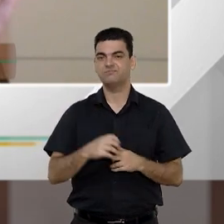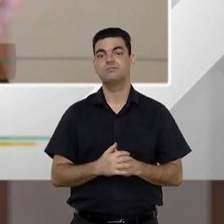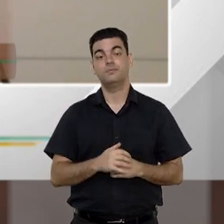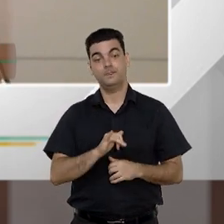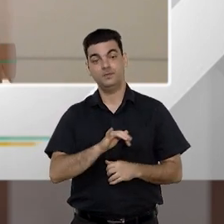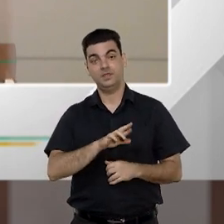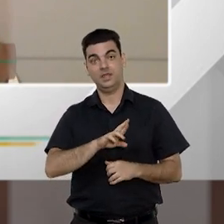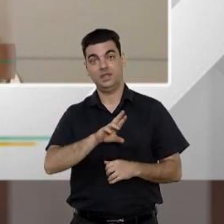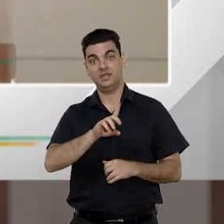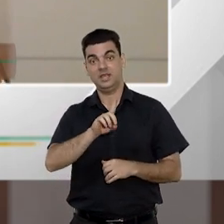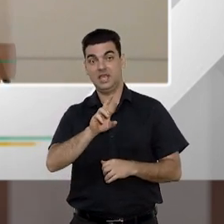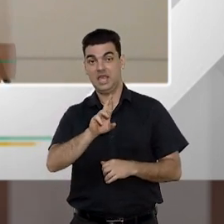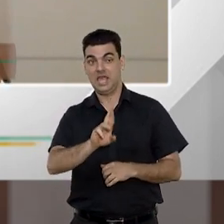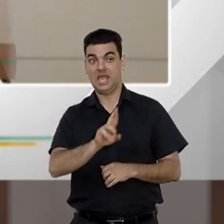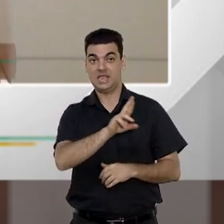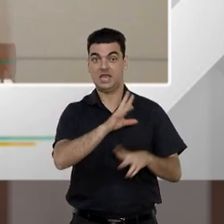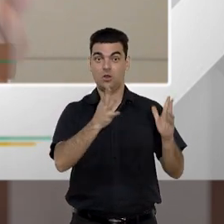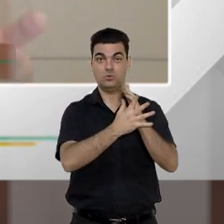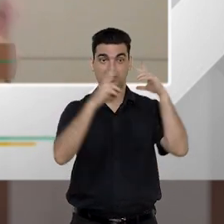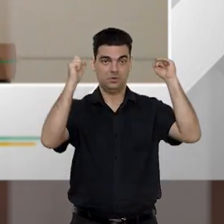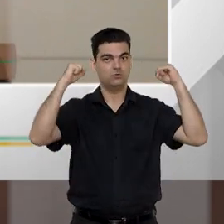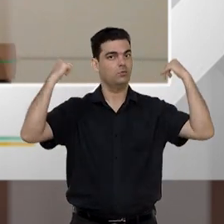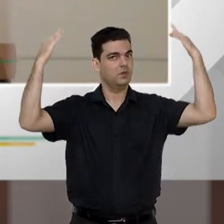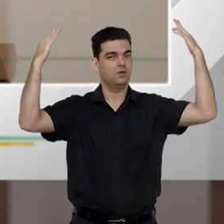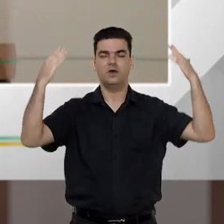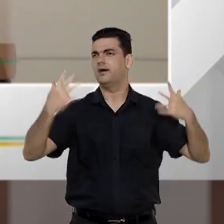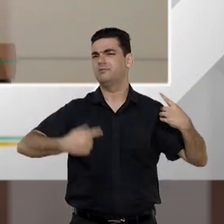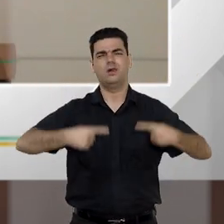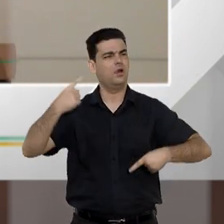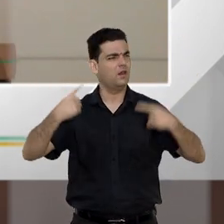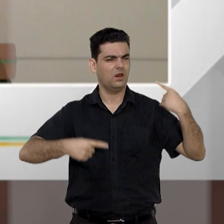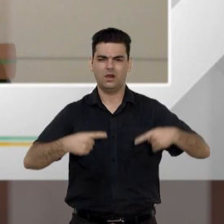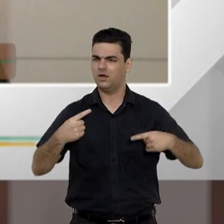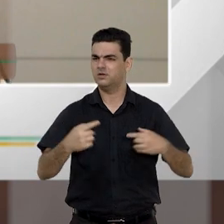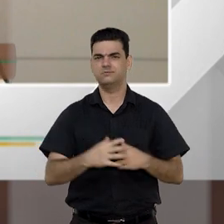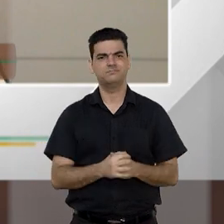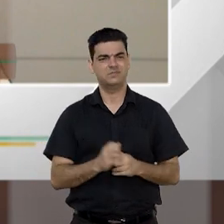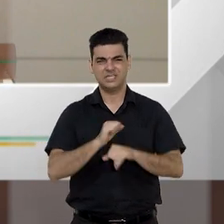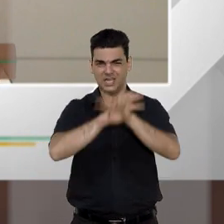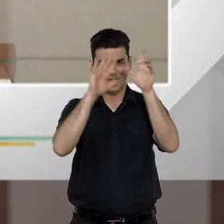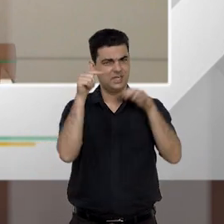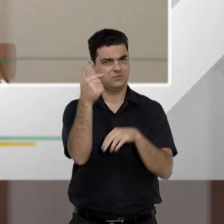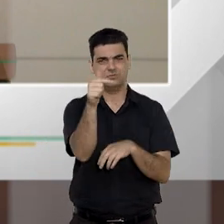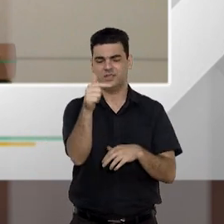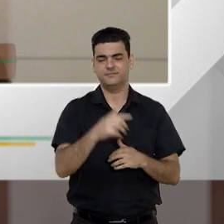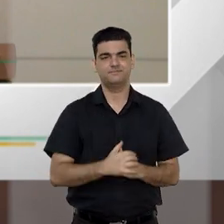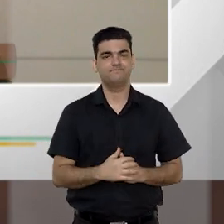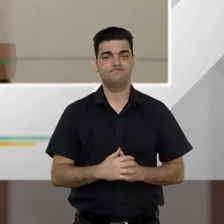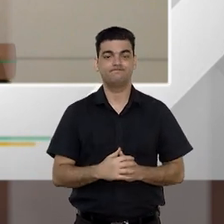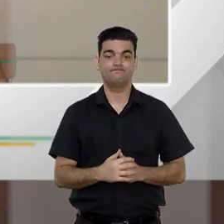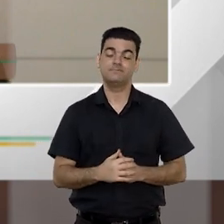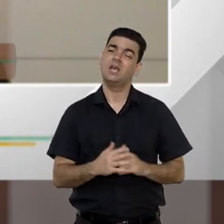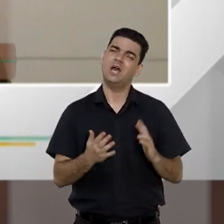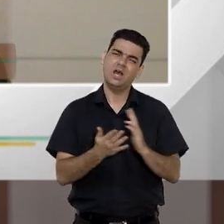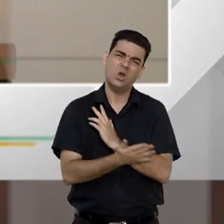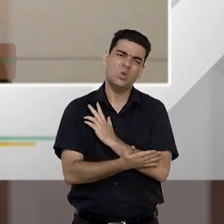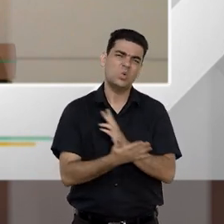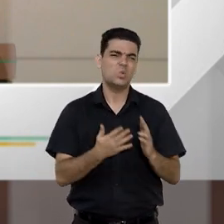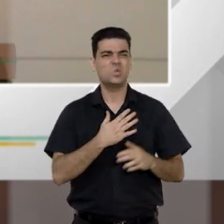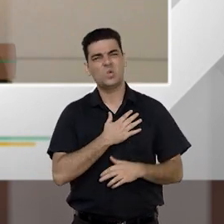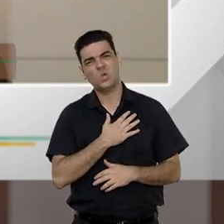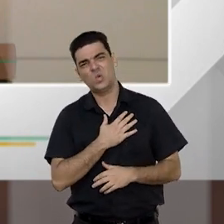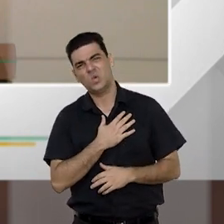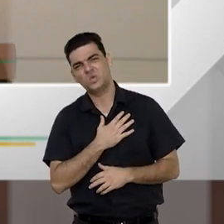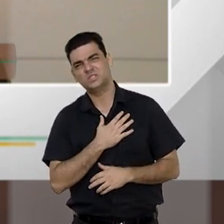admitido. Agora, quanto ao IRDR nesses tribunais superiores, aí é uma discussão que ainda não está muito clara. Temos quem